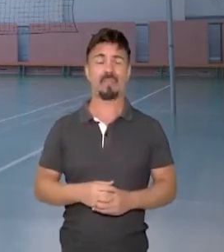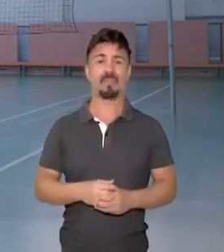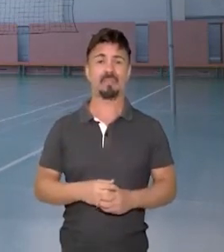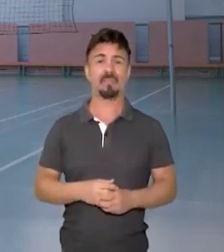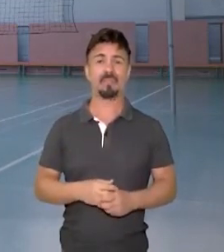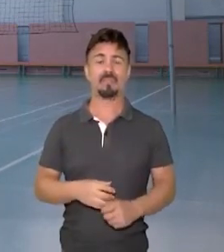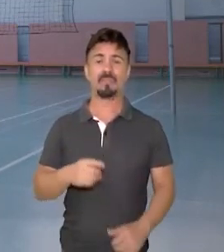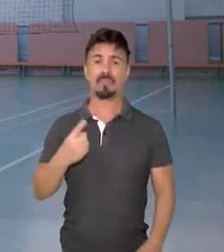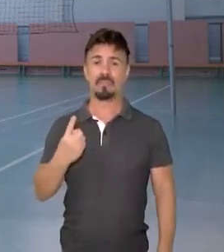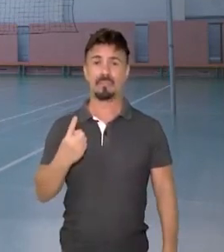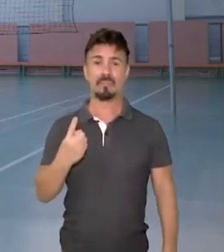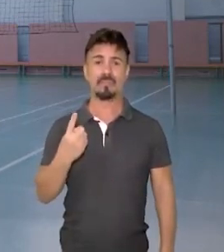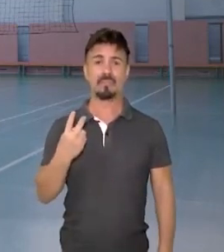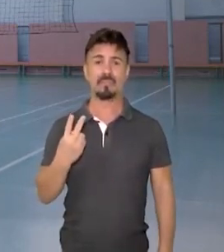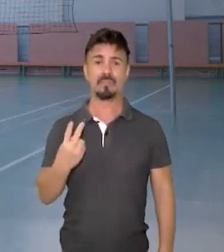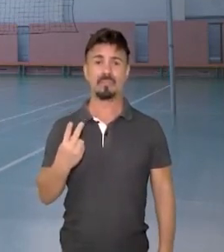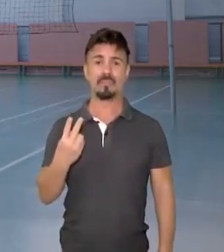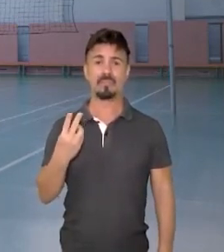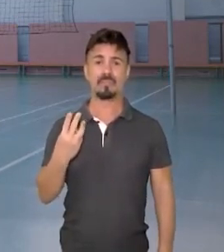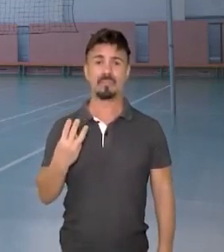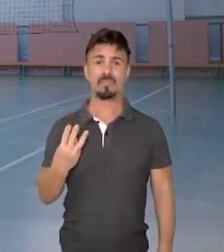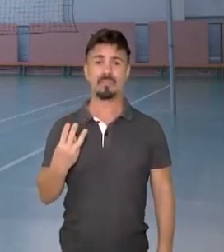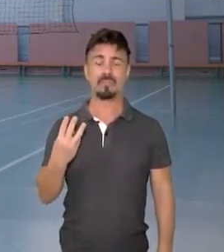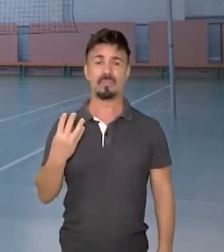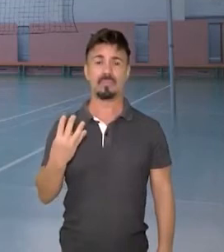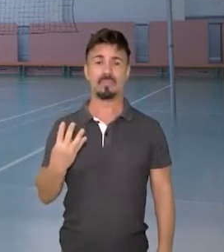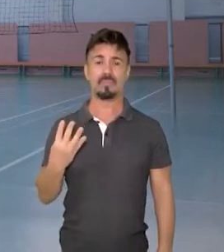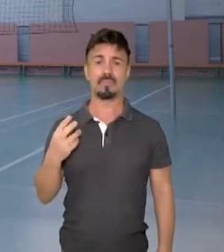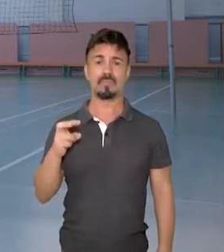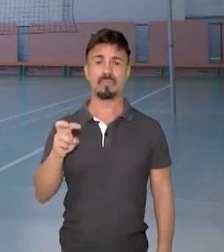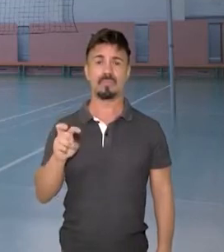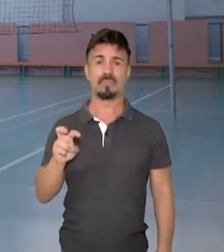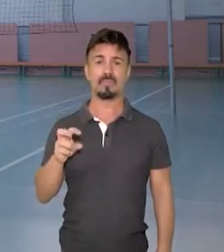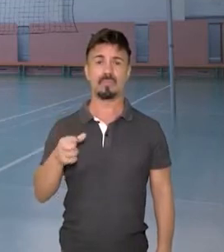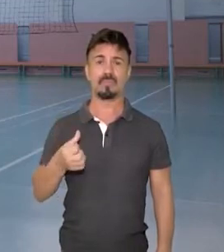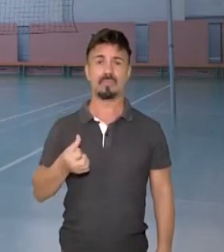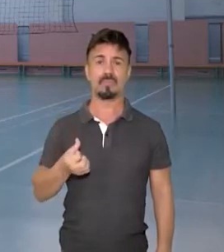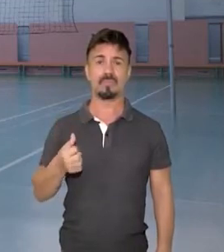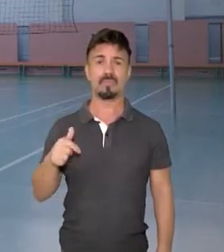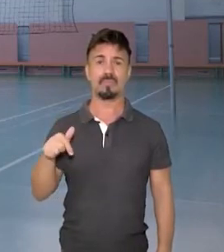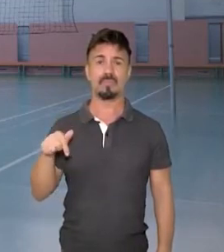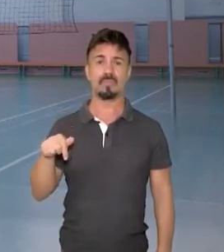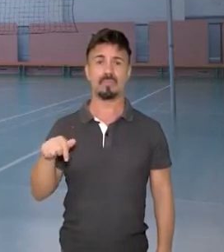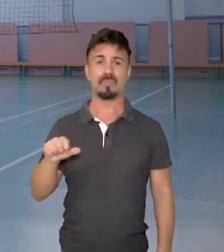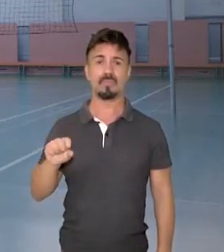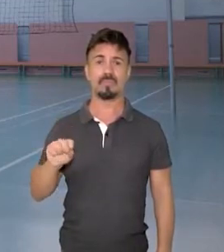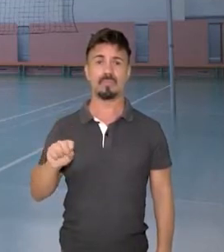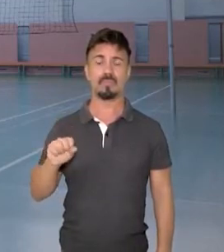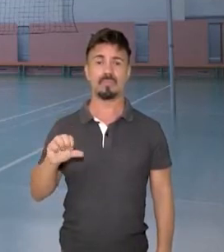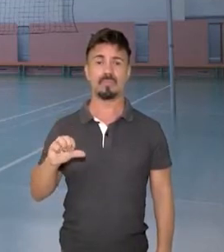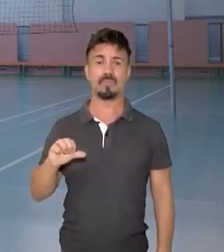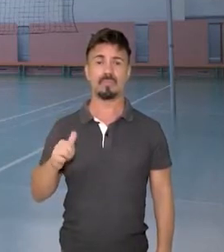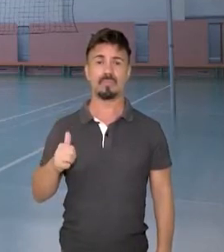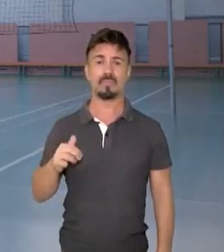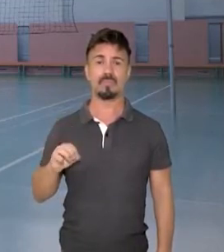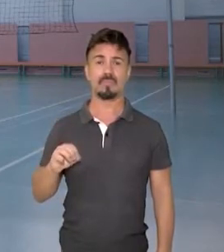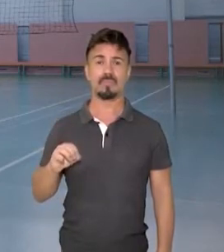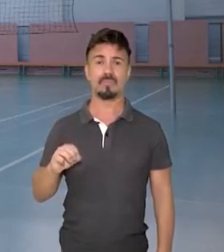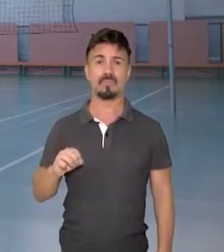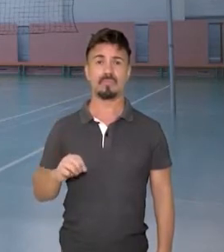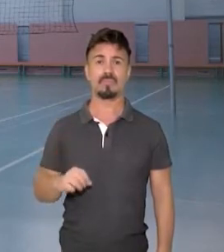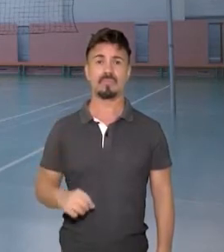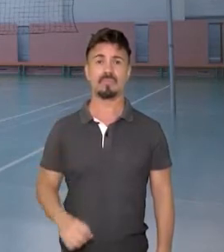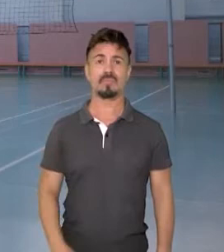gente a parte aqui abdominal 123 e quatro cinco seis sete oito nove